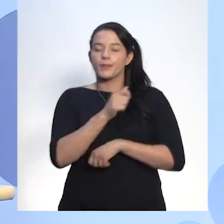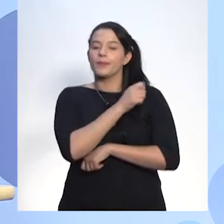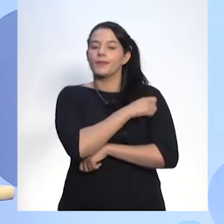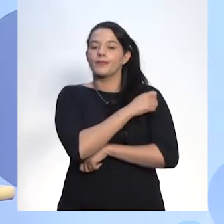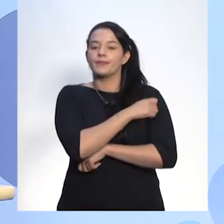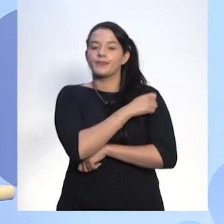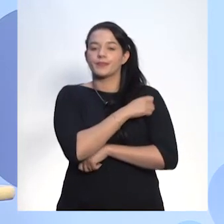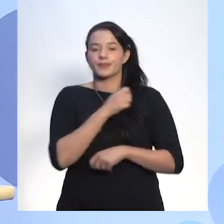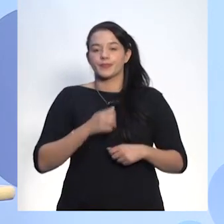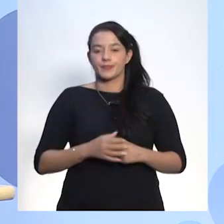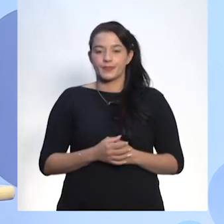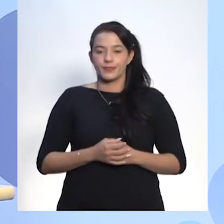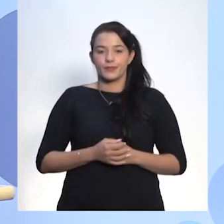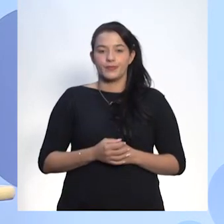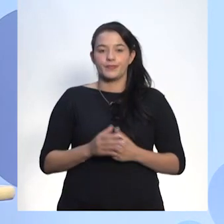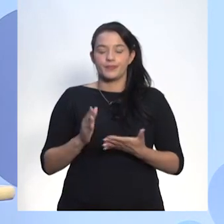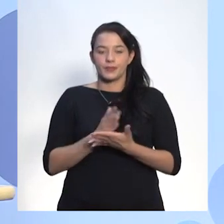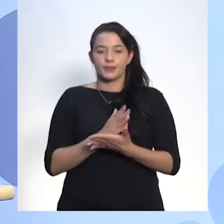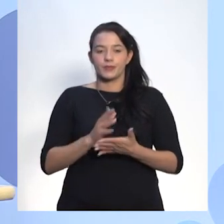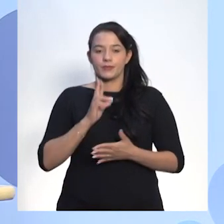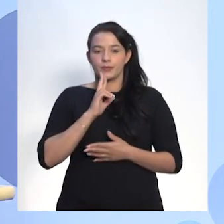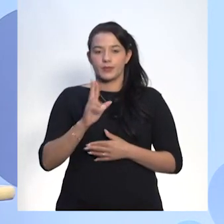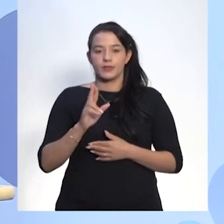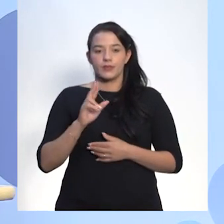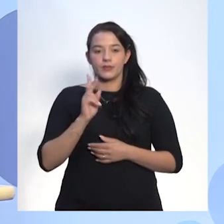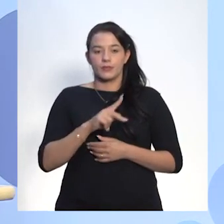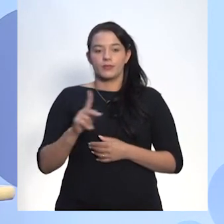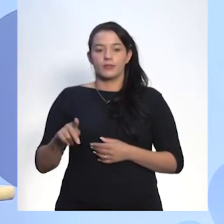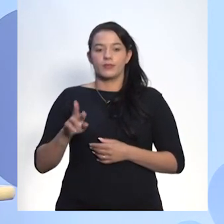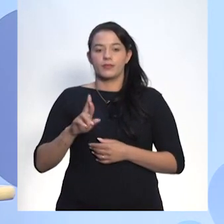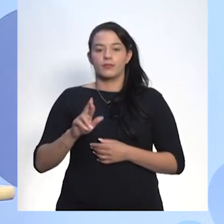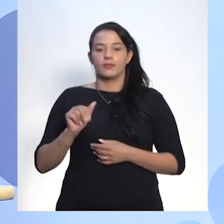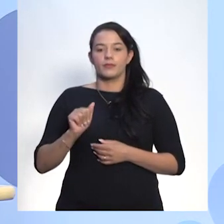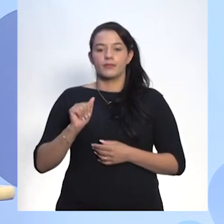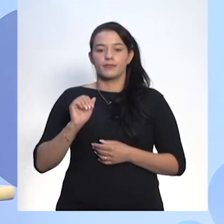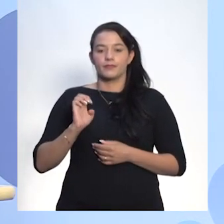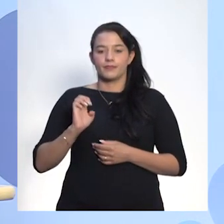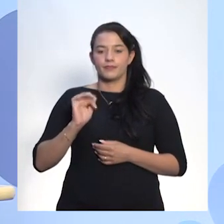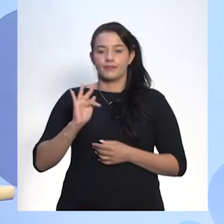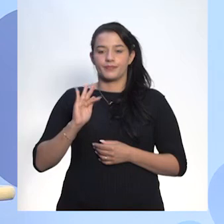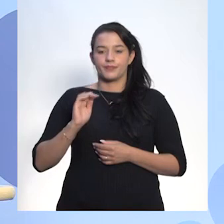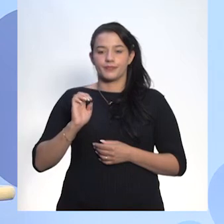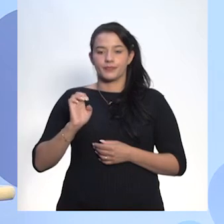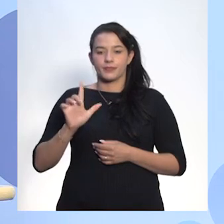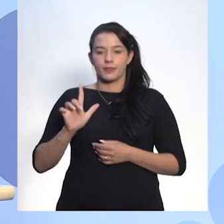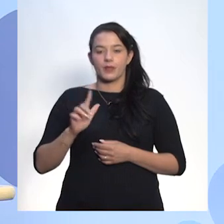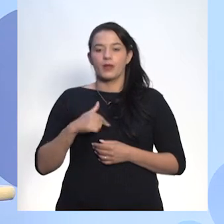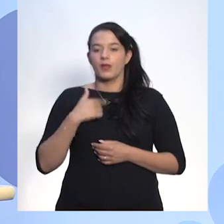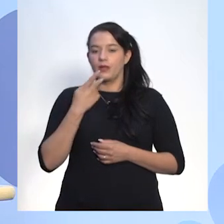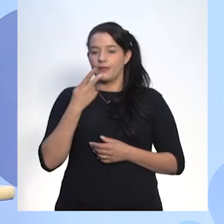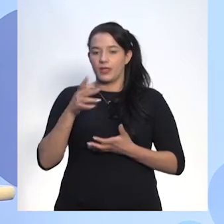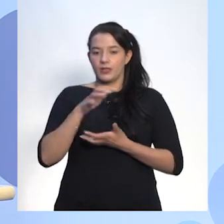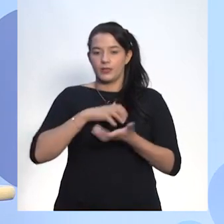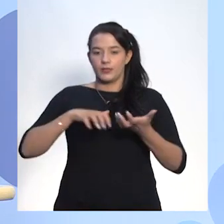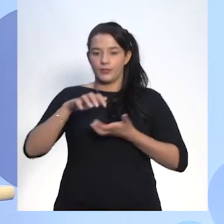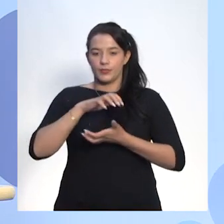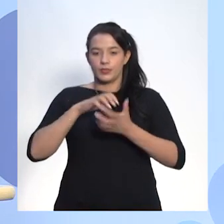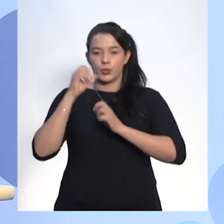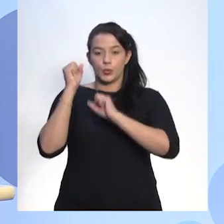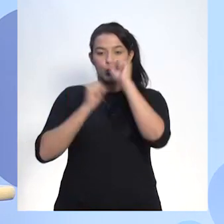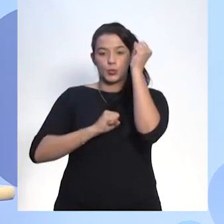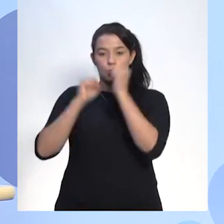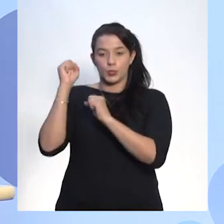Vamos pegar aqui mais algumas respostas. Professor Rafael, ao mesmo tempo que ele se refere à Revolução Industrial,